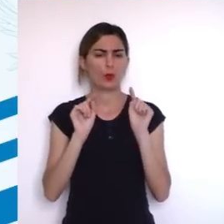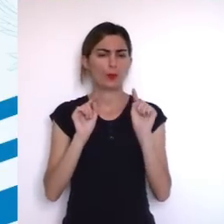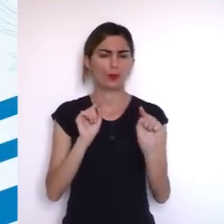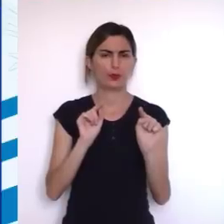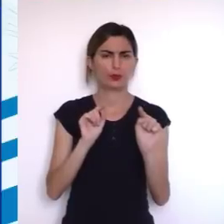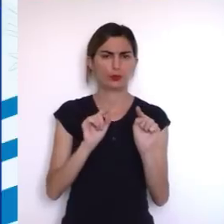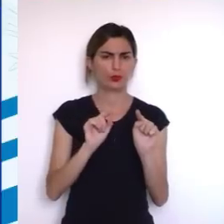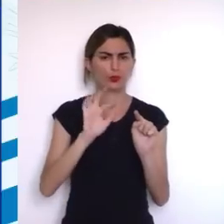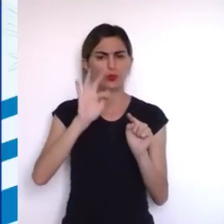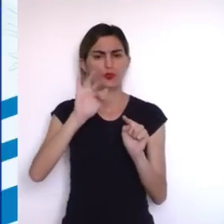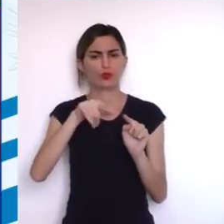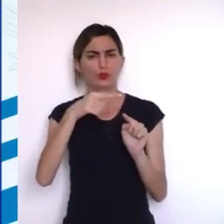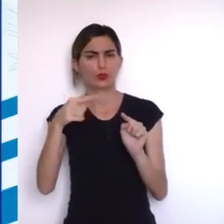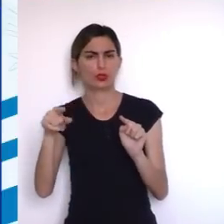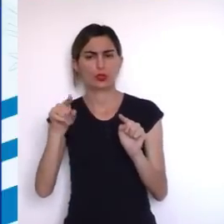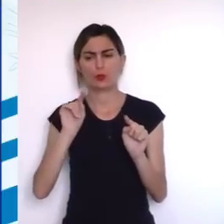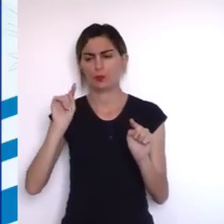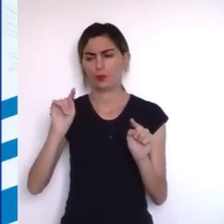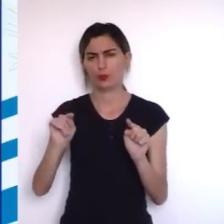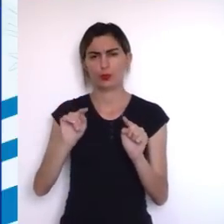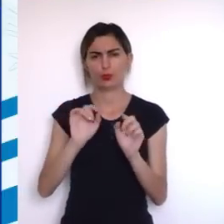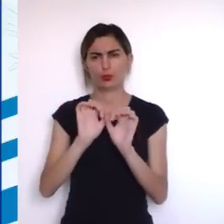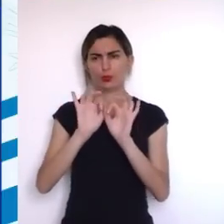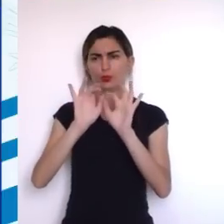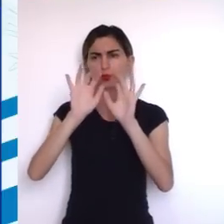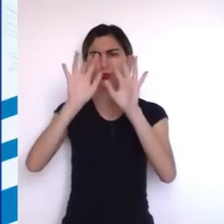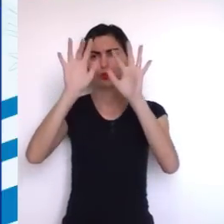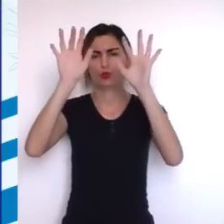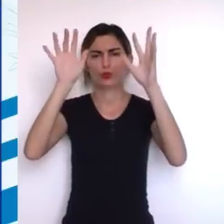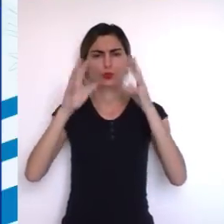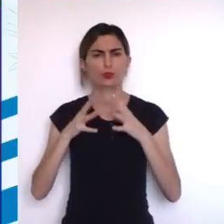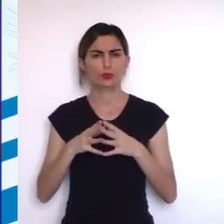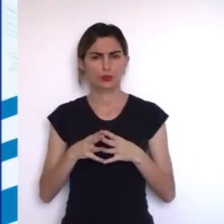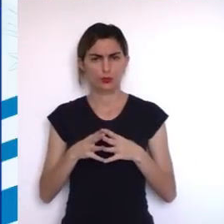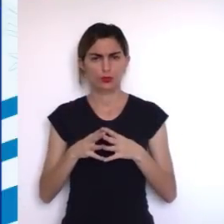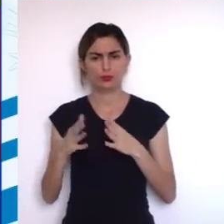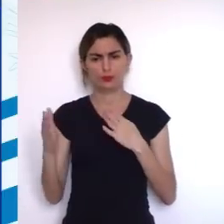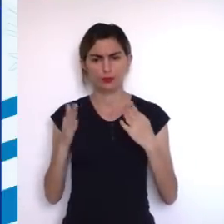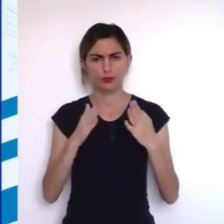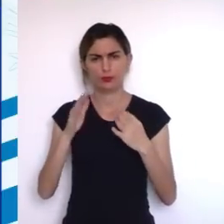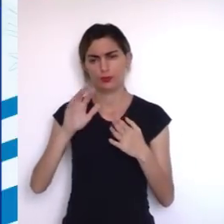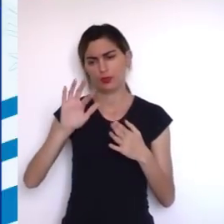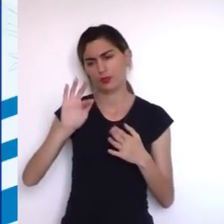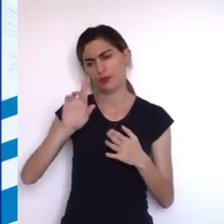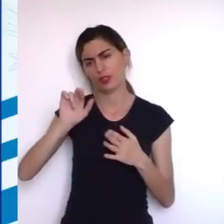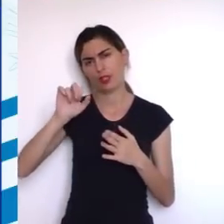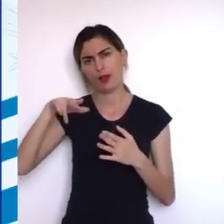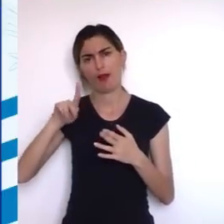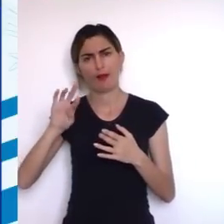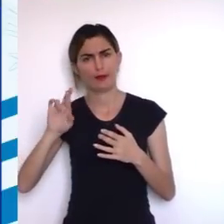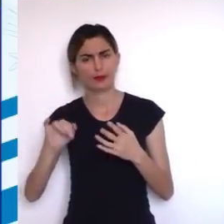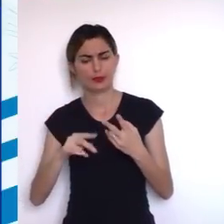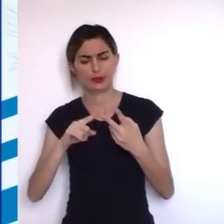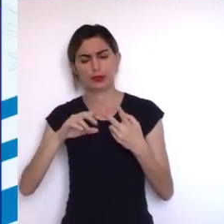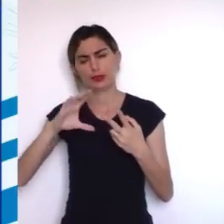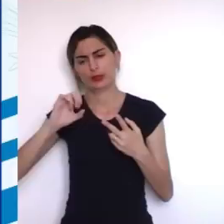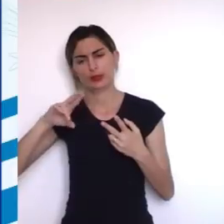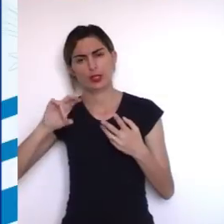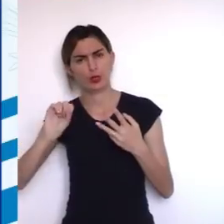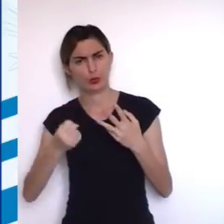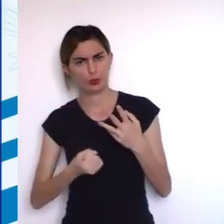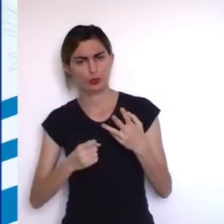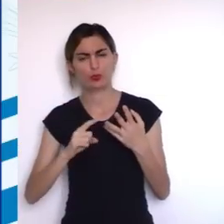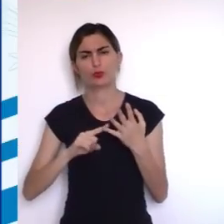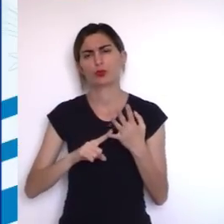do ponto de fusão e do ponto de ebulição em relação a Fahrenheit, em relação a